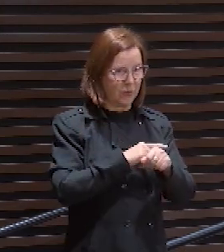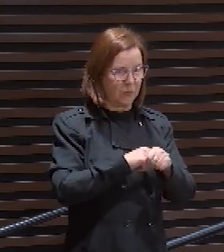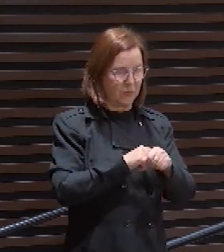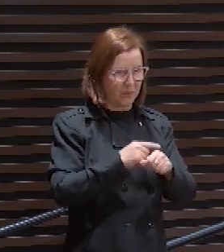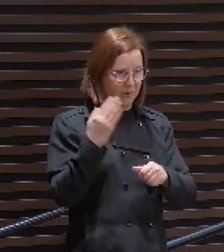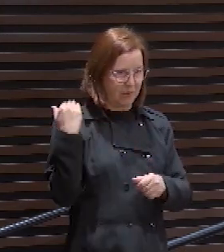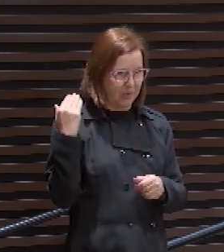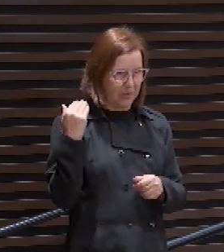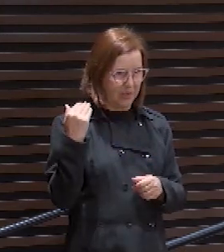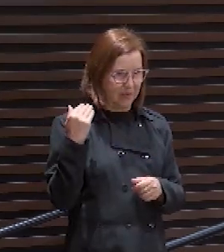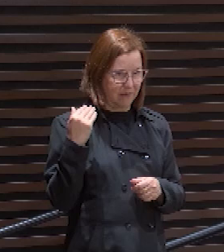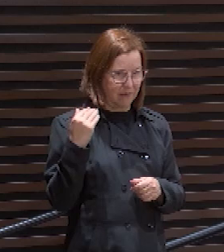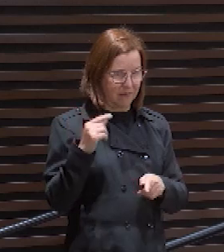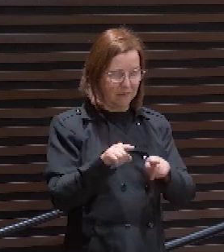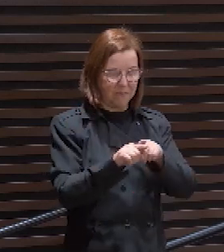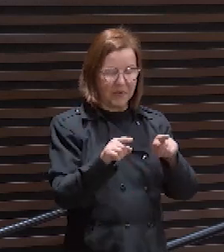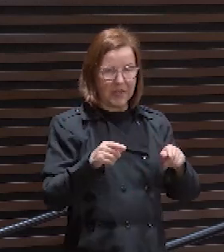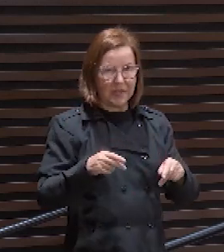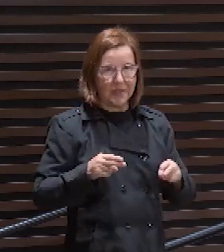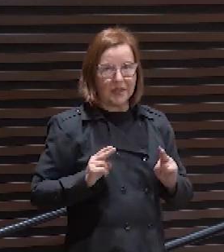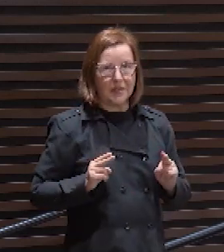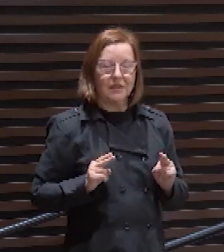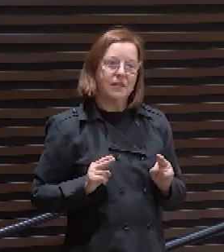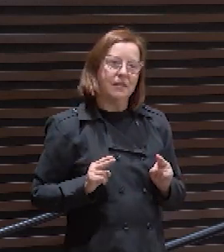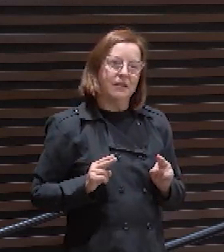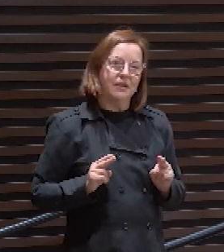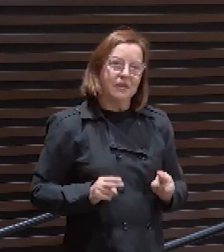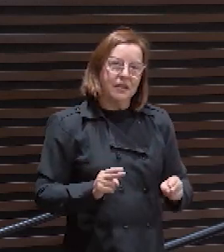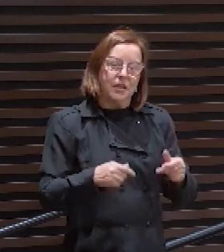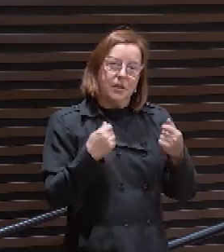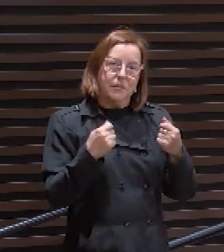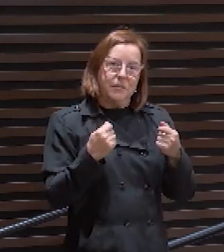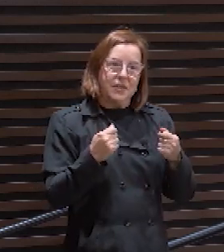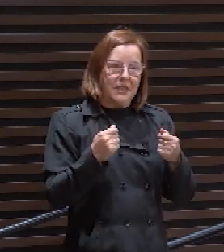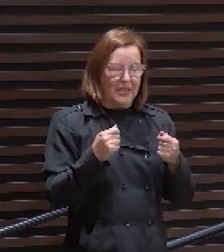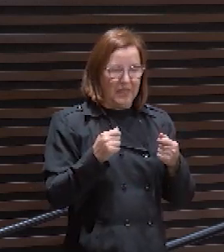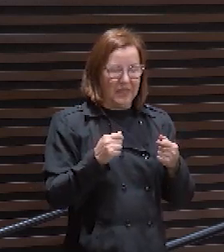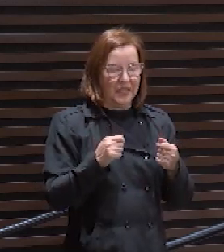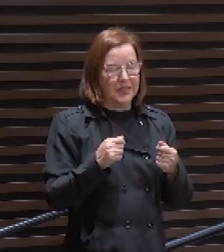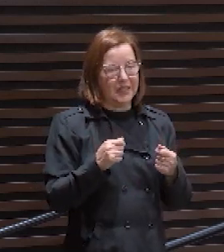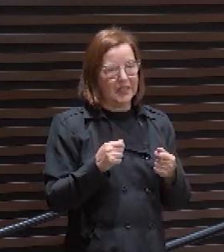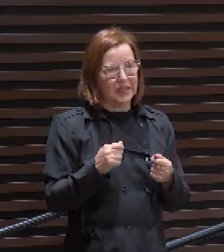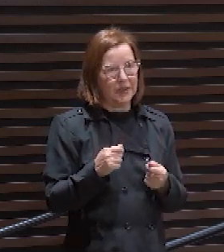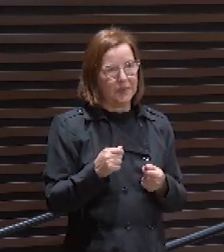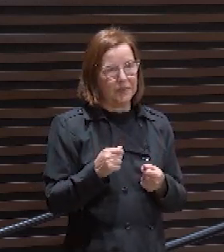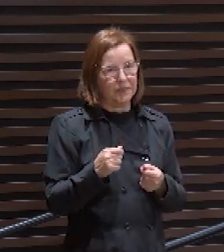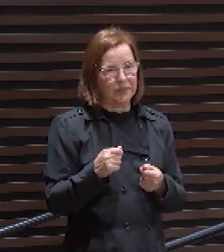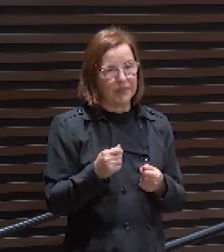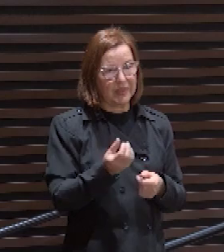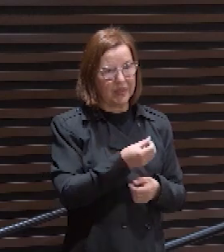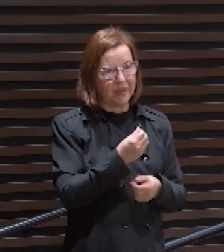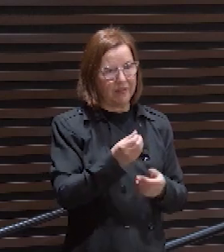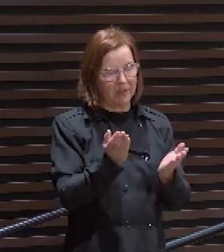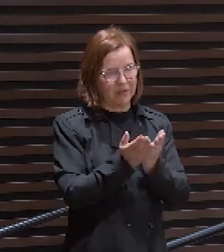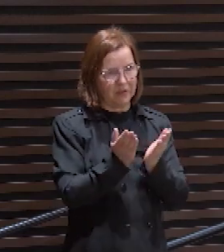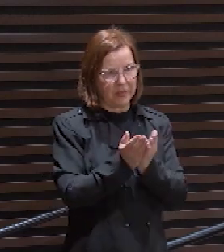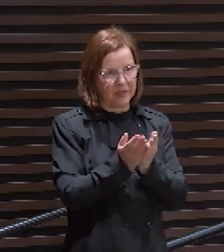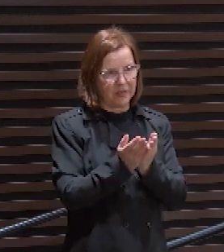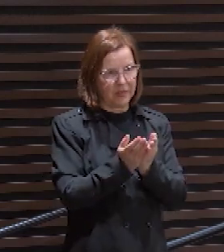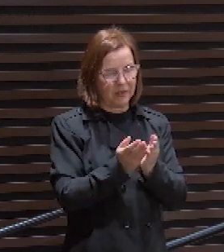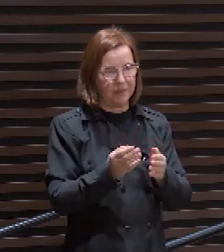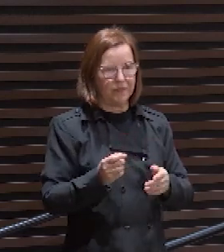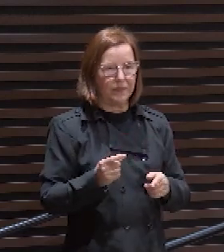acontecer constantemente na vida do crente, na vida daquele que ama Jesus. Porque o morrer tem que ser levado no nosso